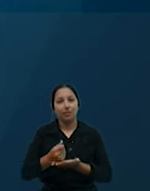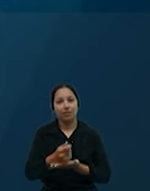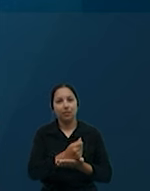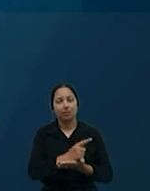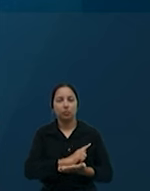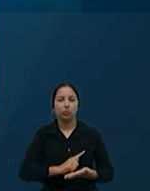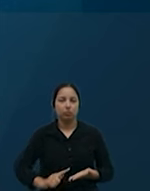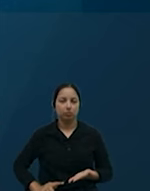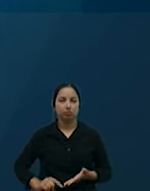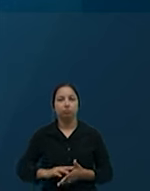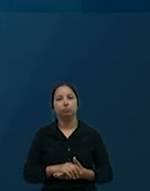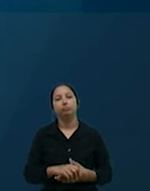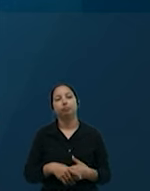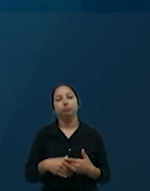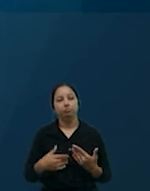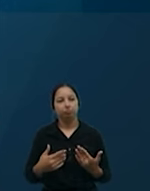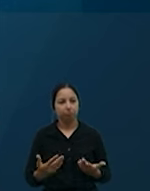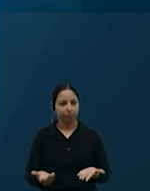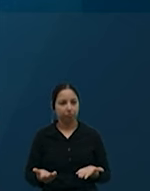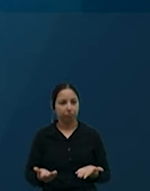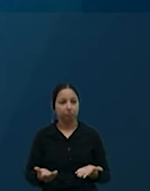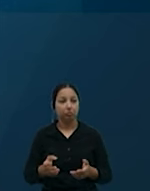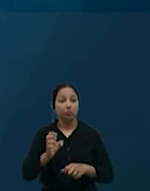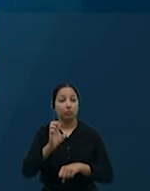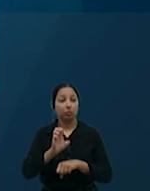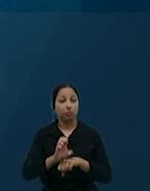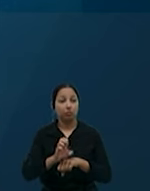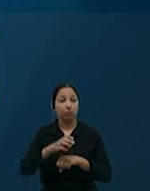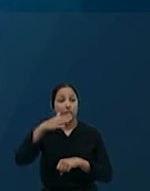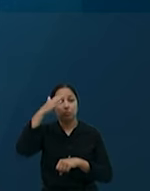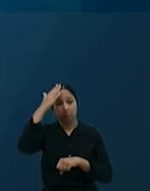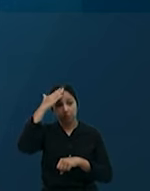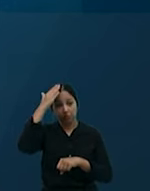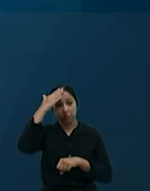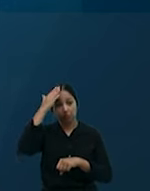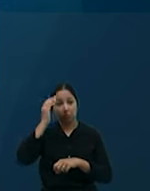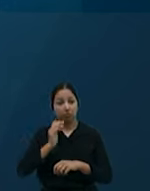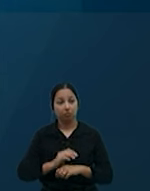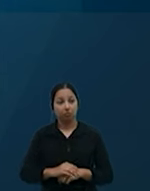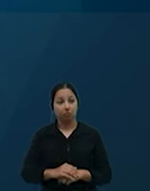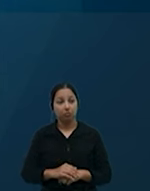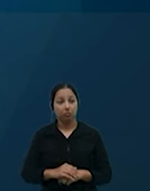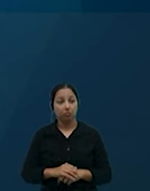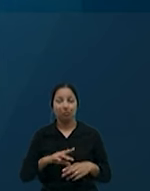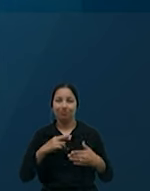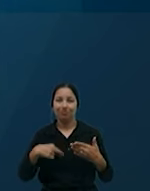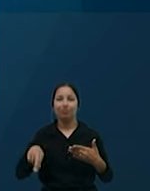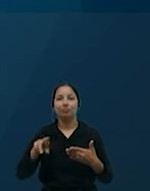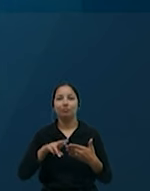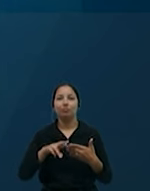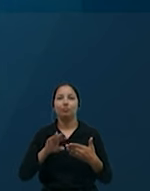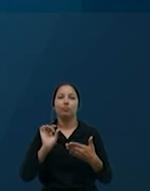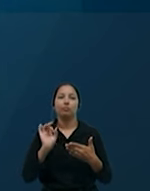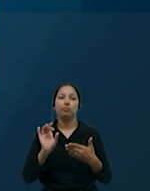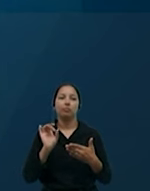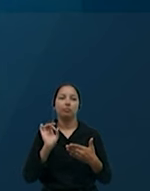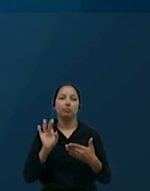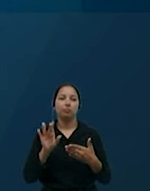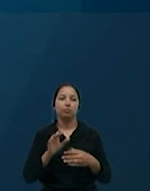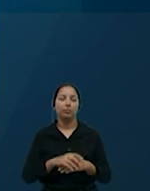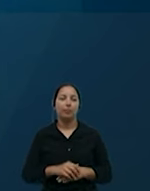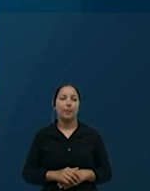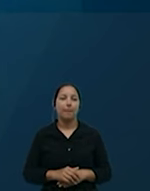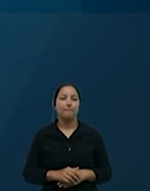a interposição pelo Estado do Paraná do recurso especial sob